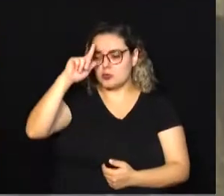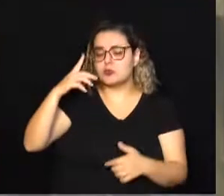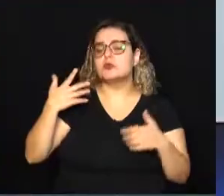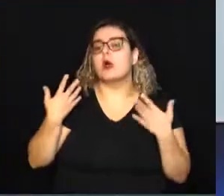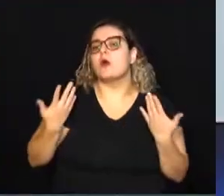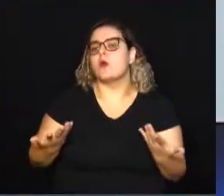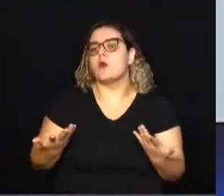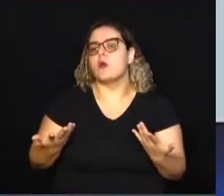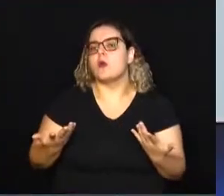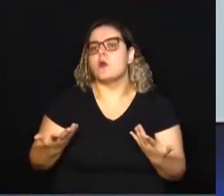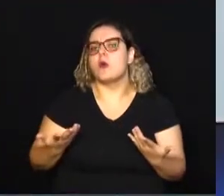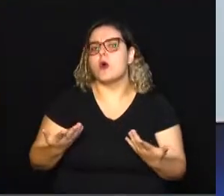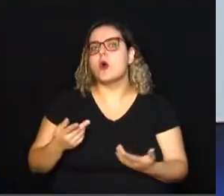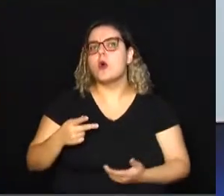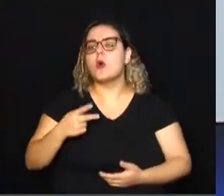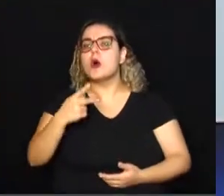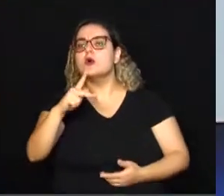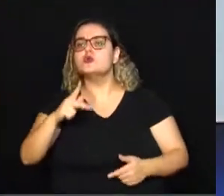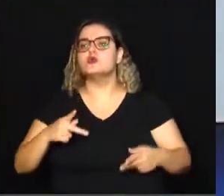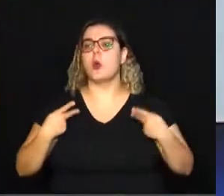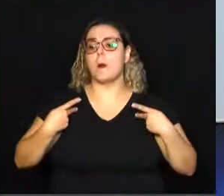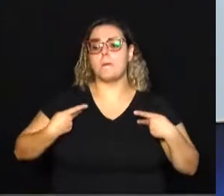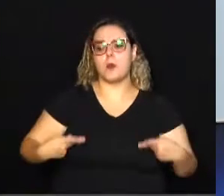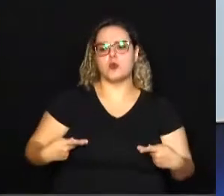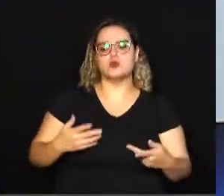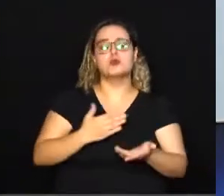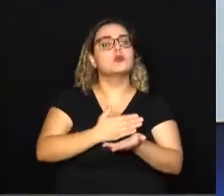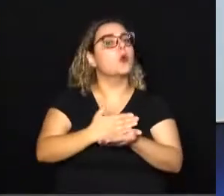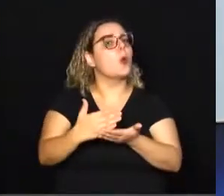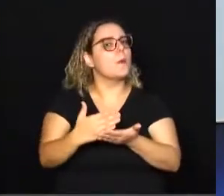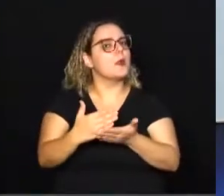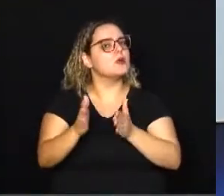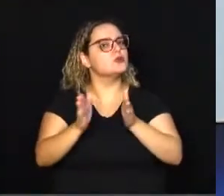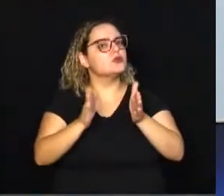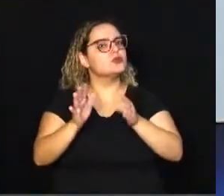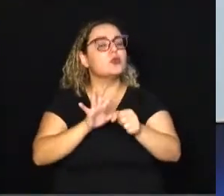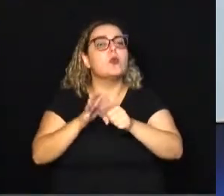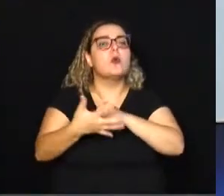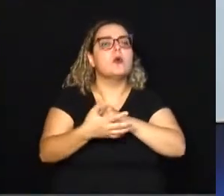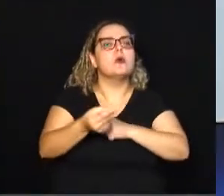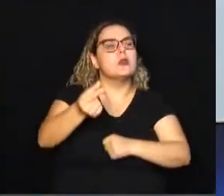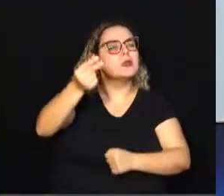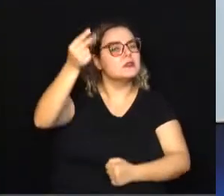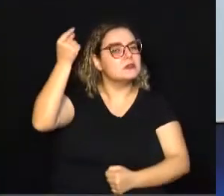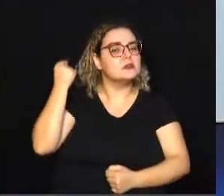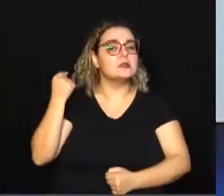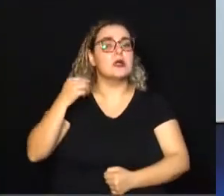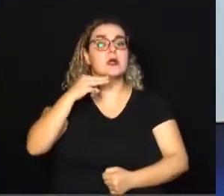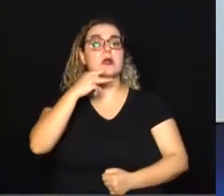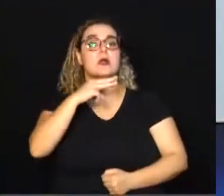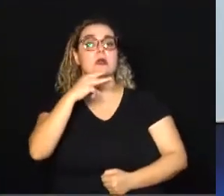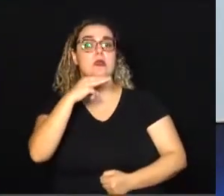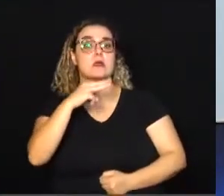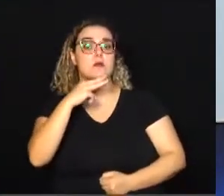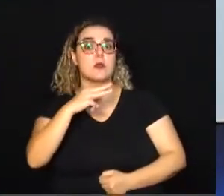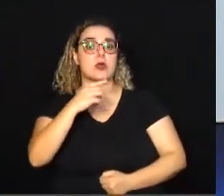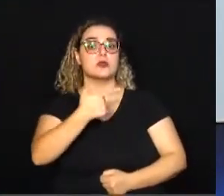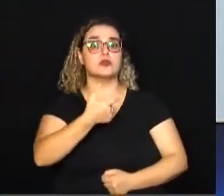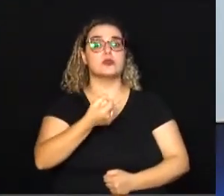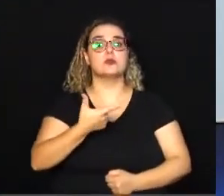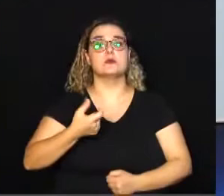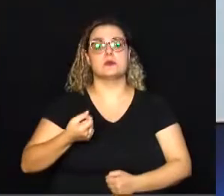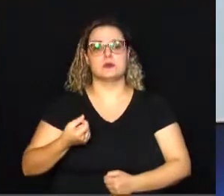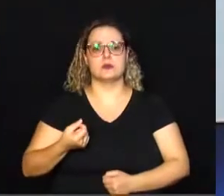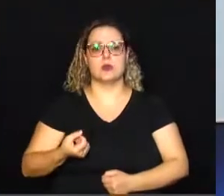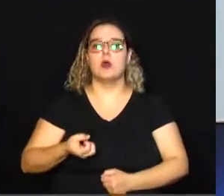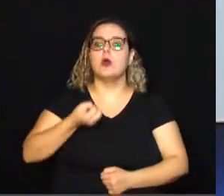qual foi a sua postura desde o início da pandemia lá em março de 2020? Seja bem-vindo e boa tarde.